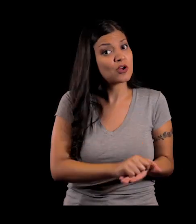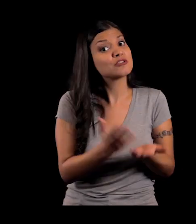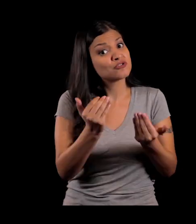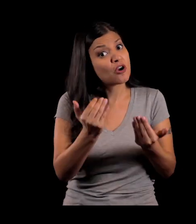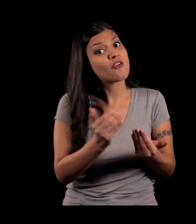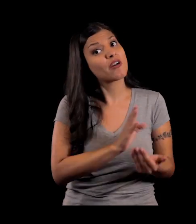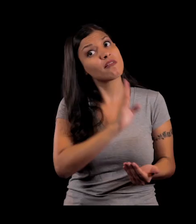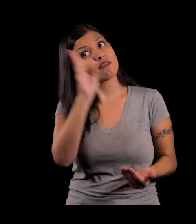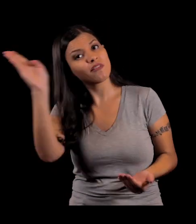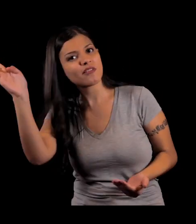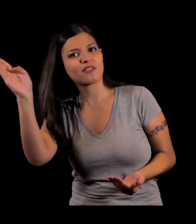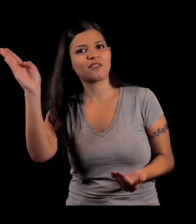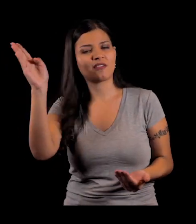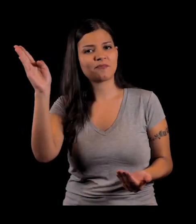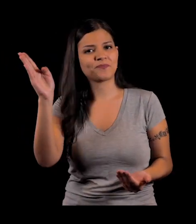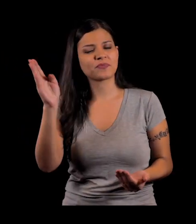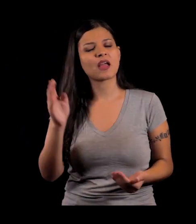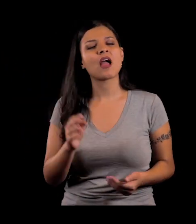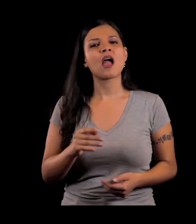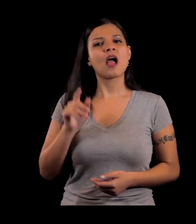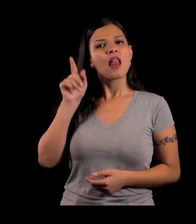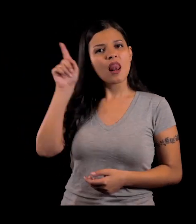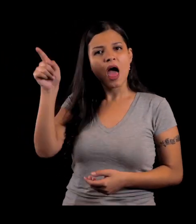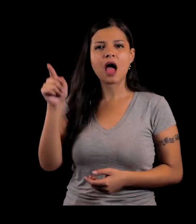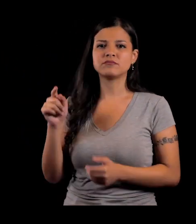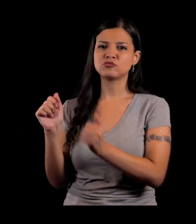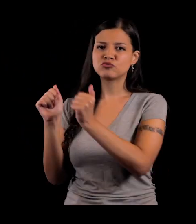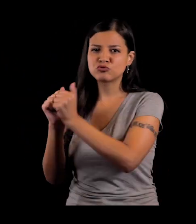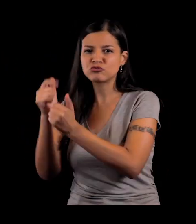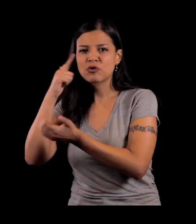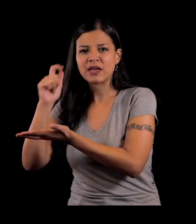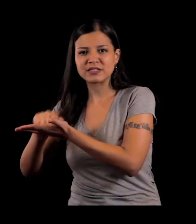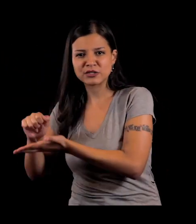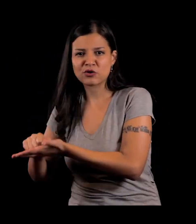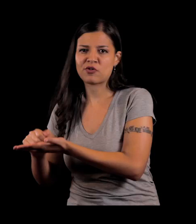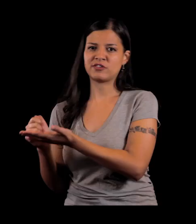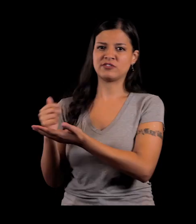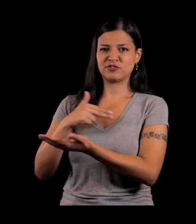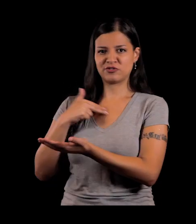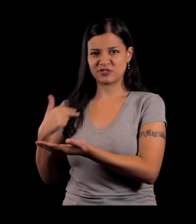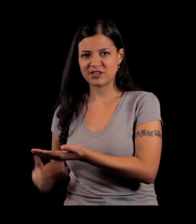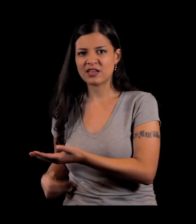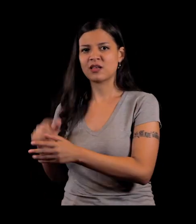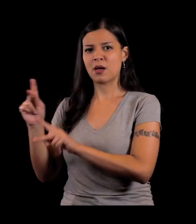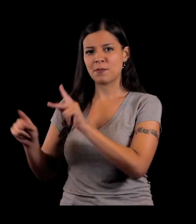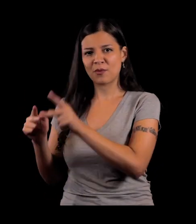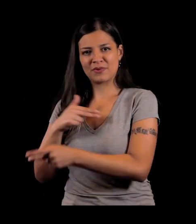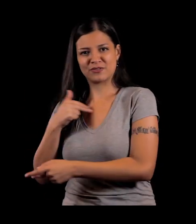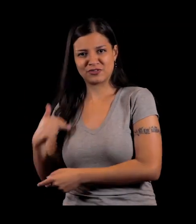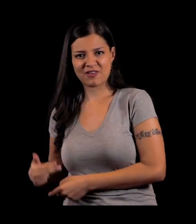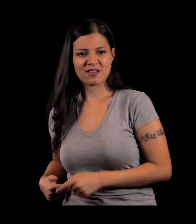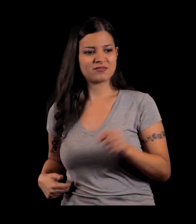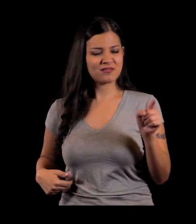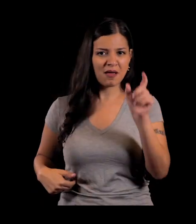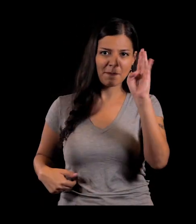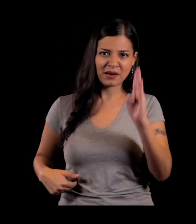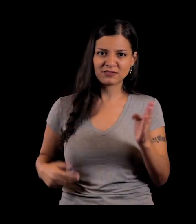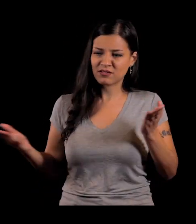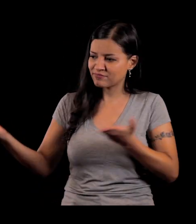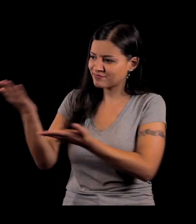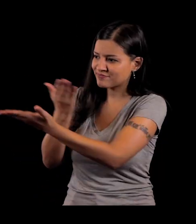para a China, para ter um convívio com os escritores chineses, com o público chinês.